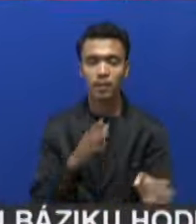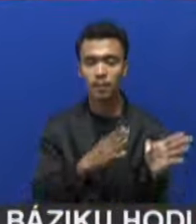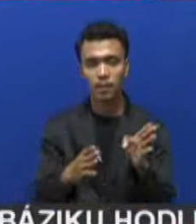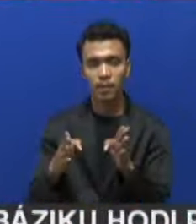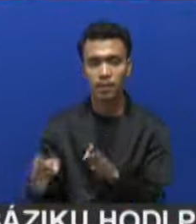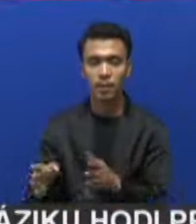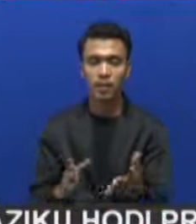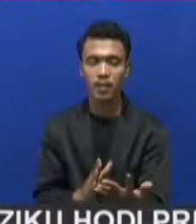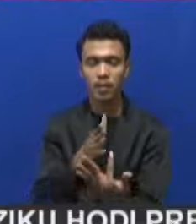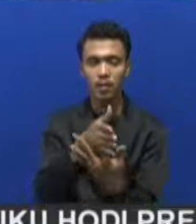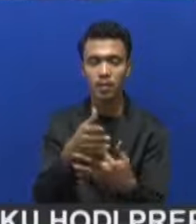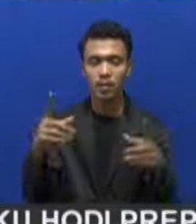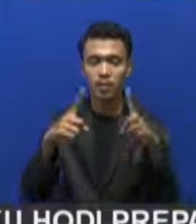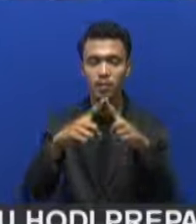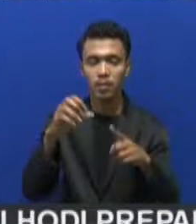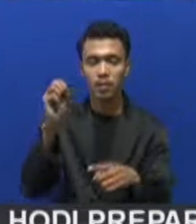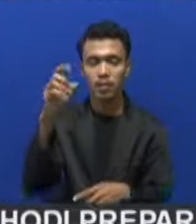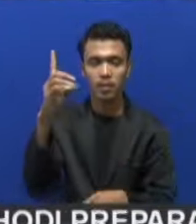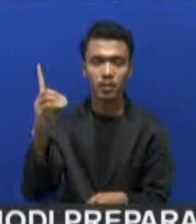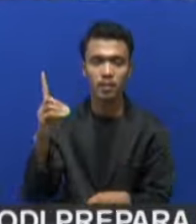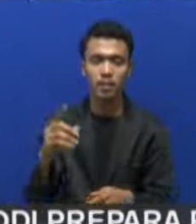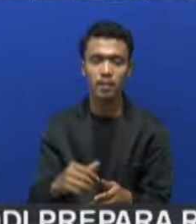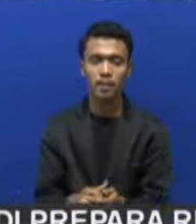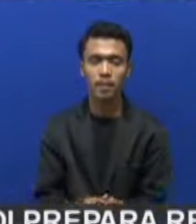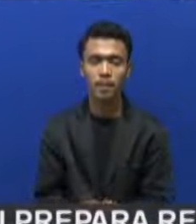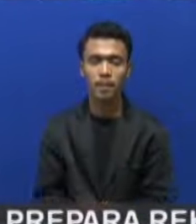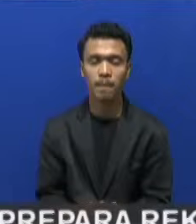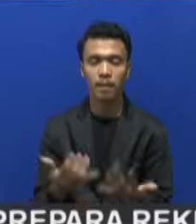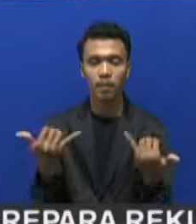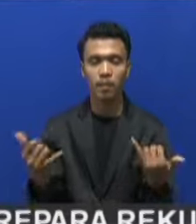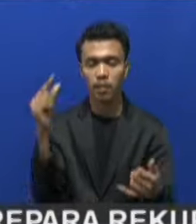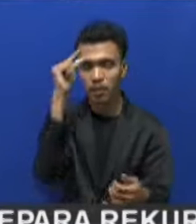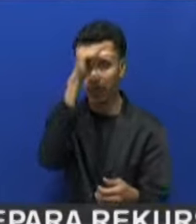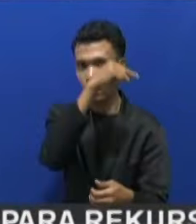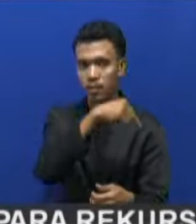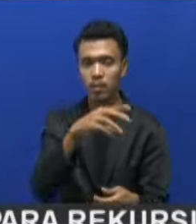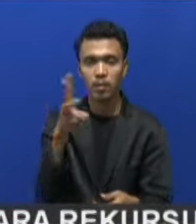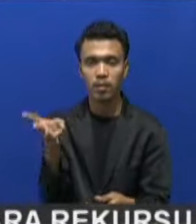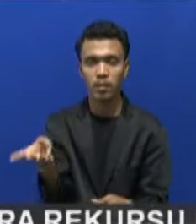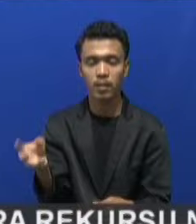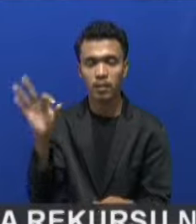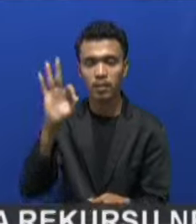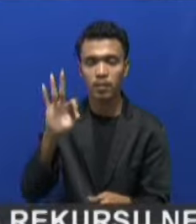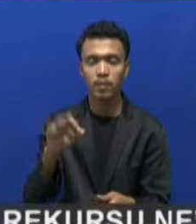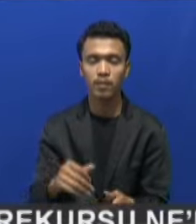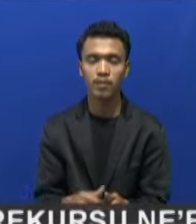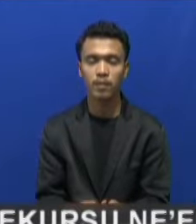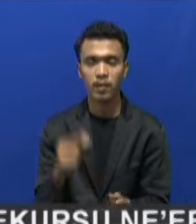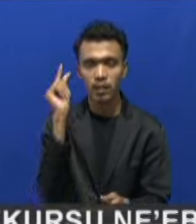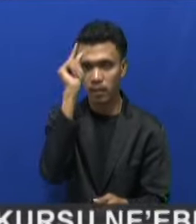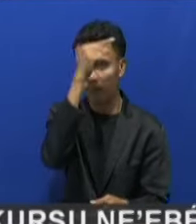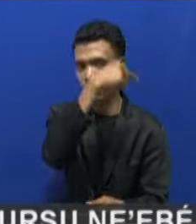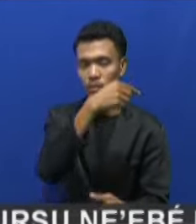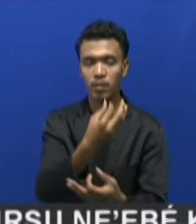preparado ona atu Hakatba Ensino Primaria. Yo hinlawa graduasone estudante 69. 69